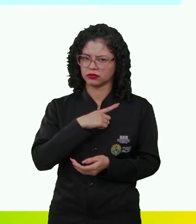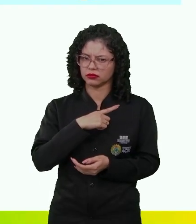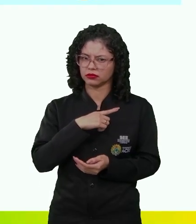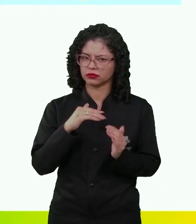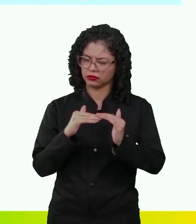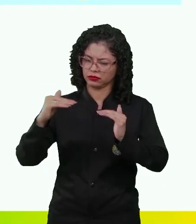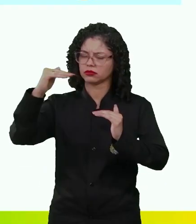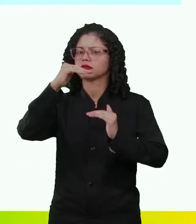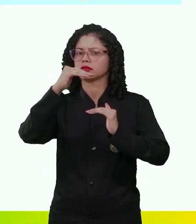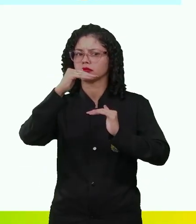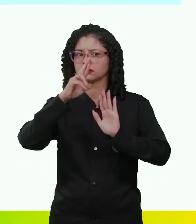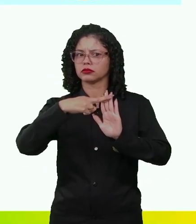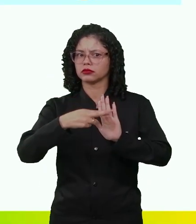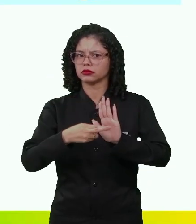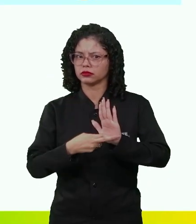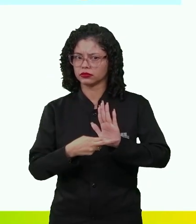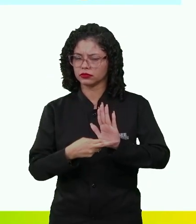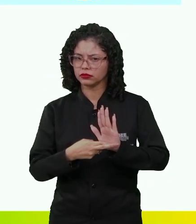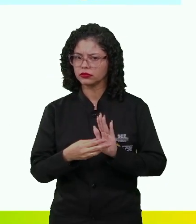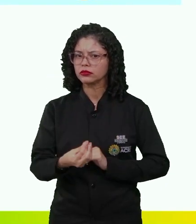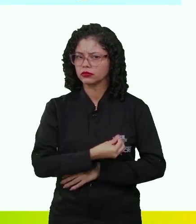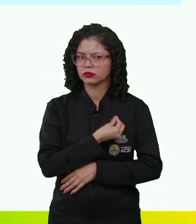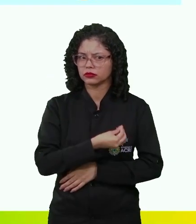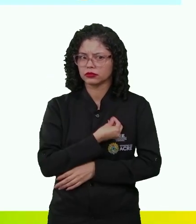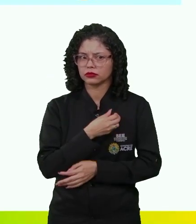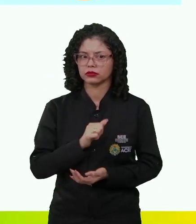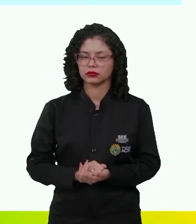têm elevado padrão de vida?